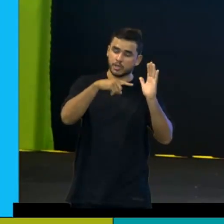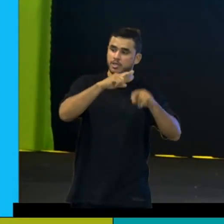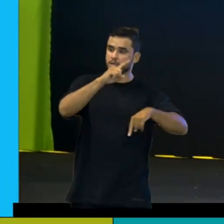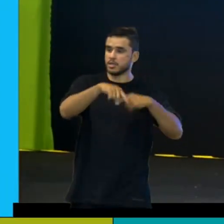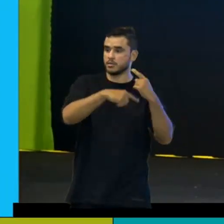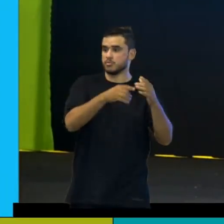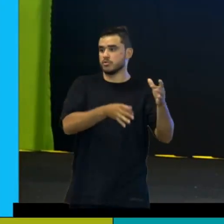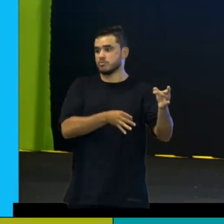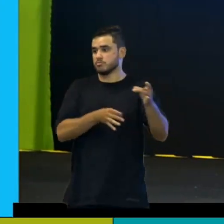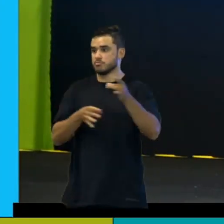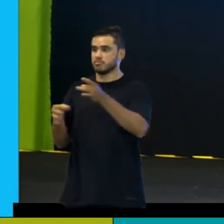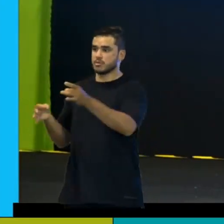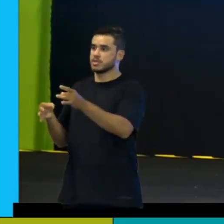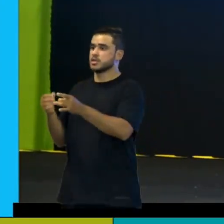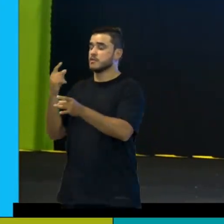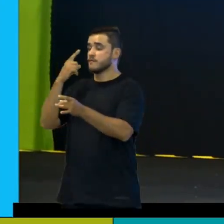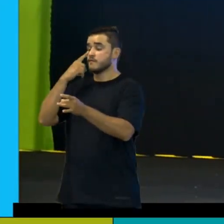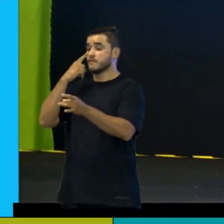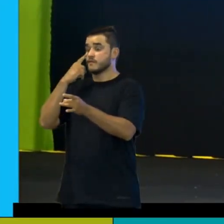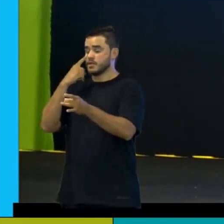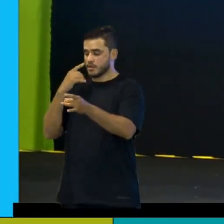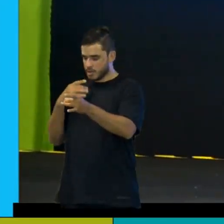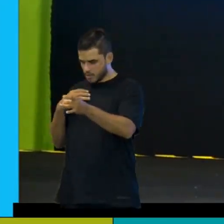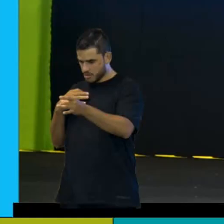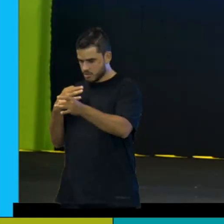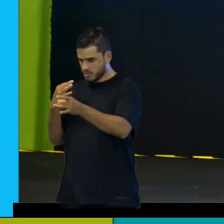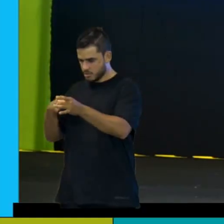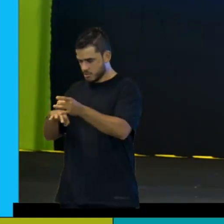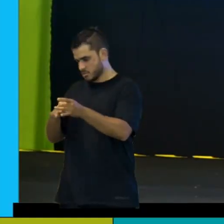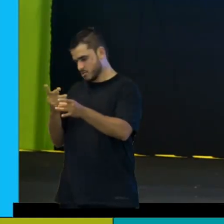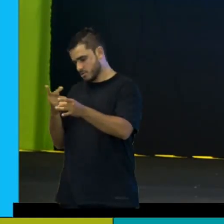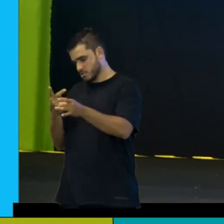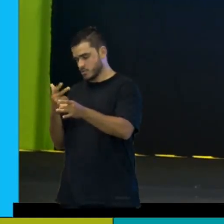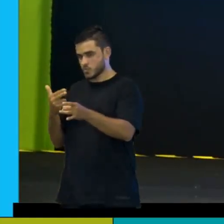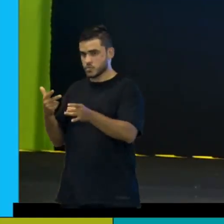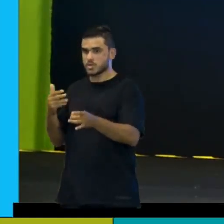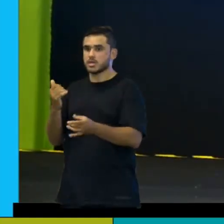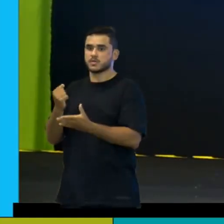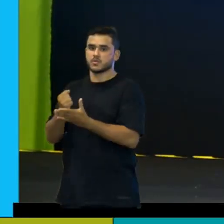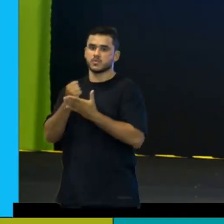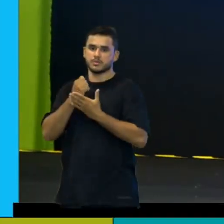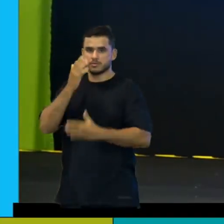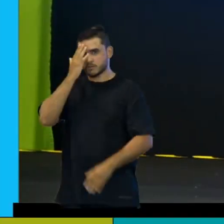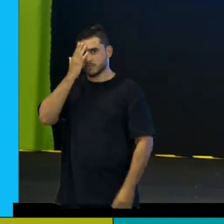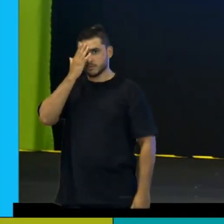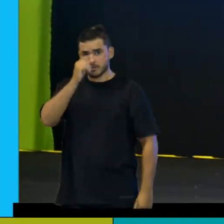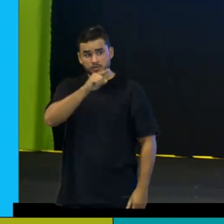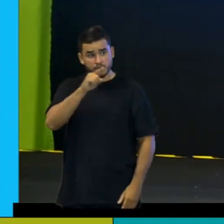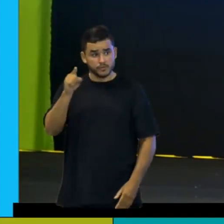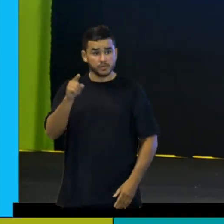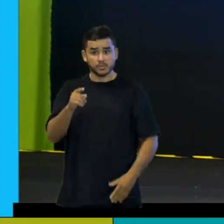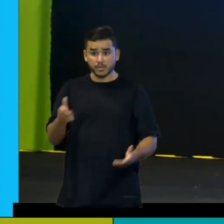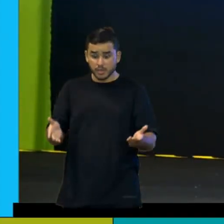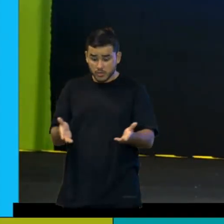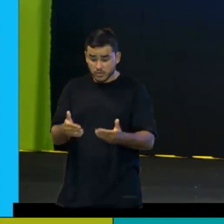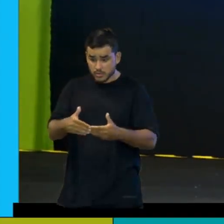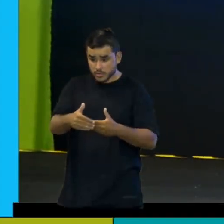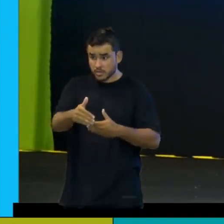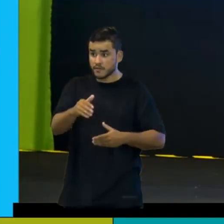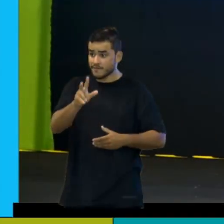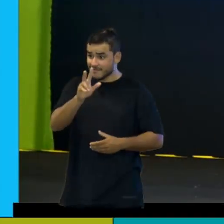redação por dia? Uma redação por dia, ou pelo menos um dia sim, outro não. É a reta final, tá? Mandem